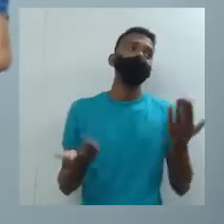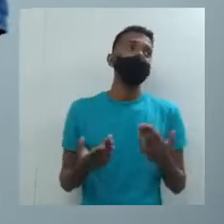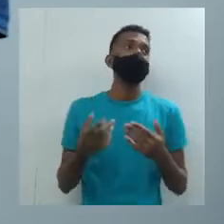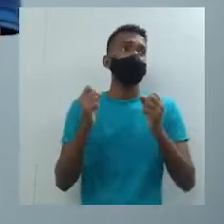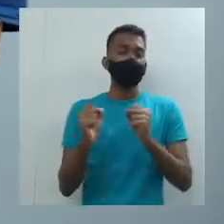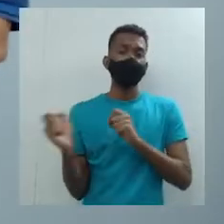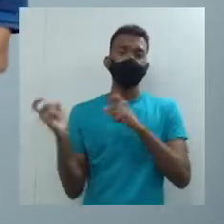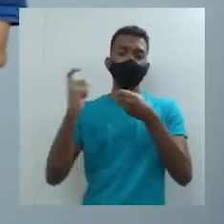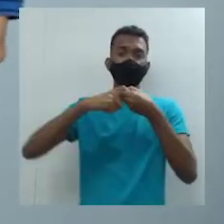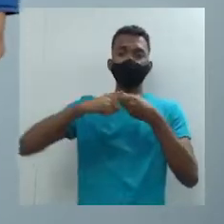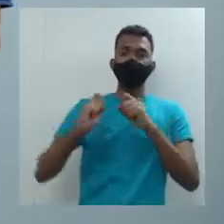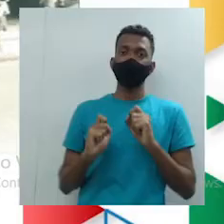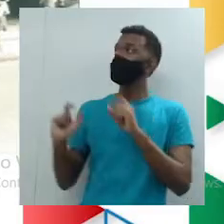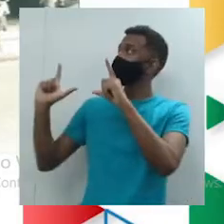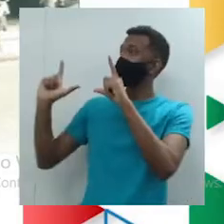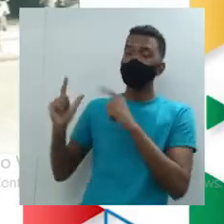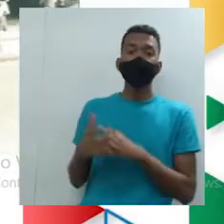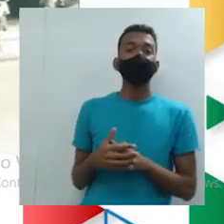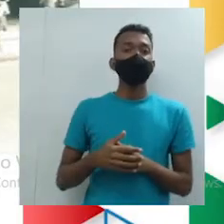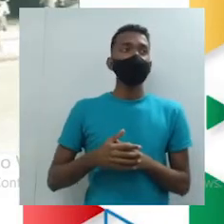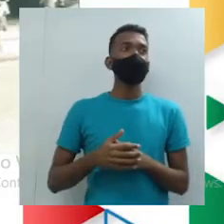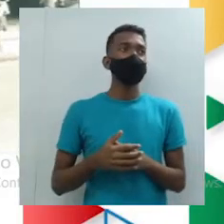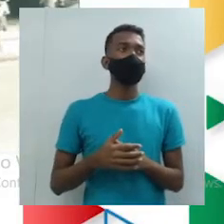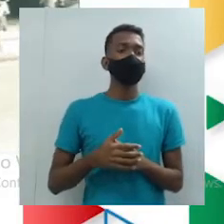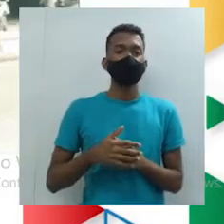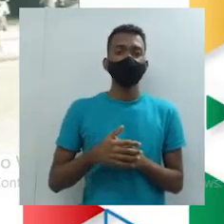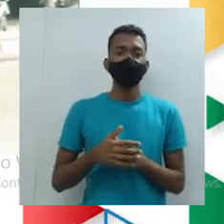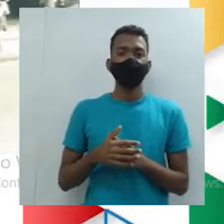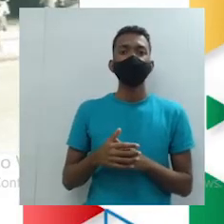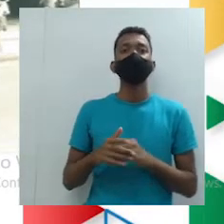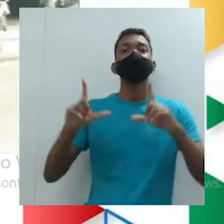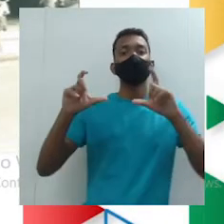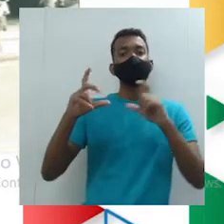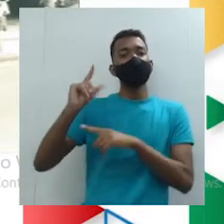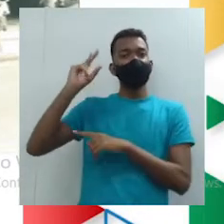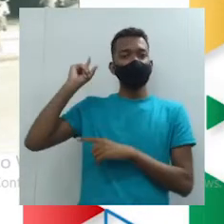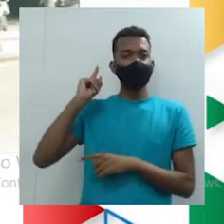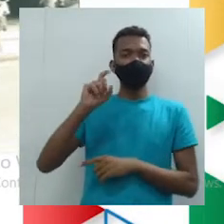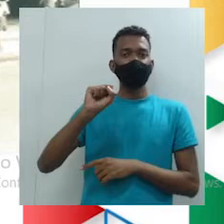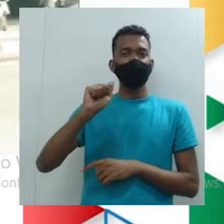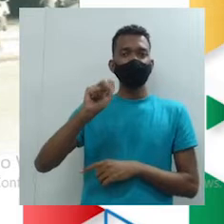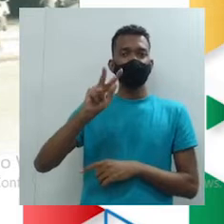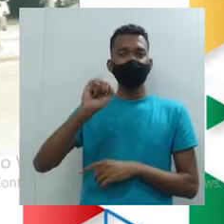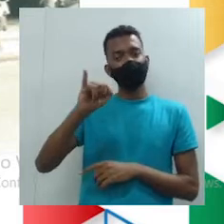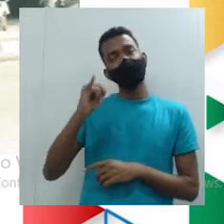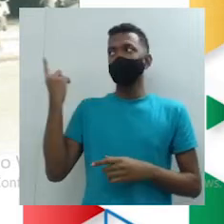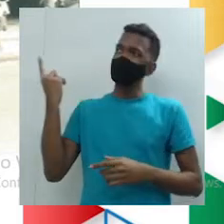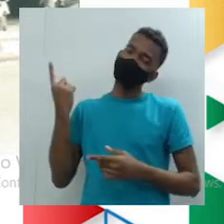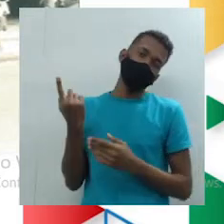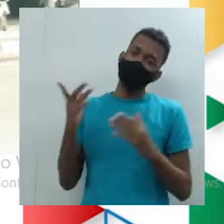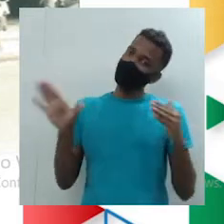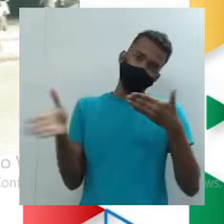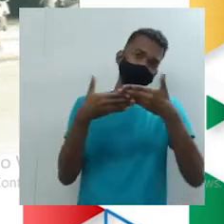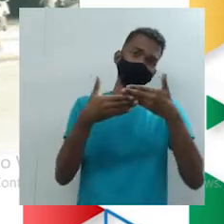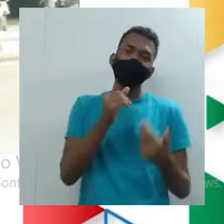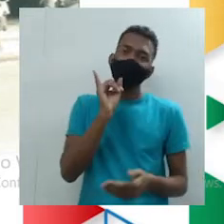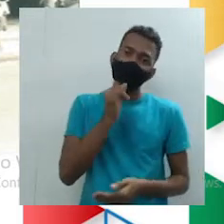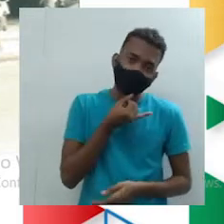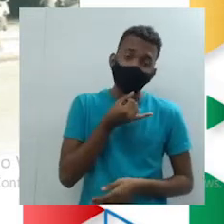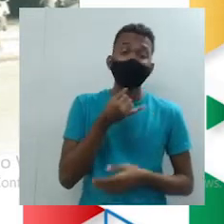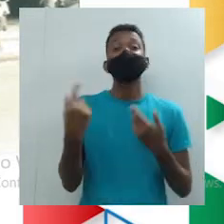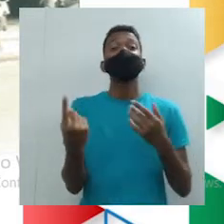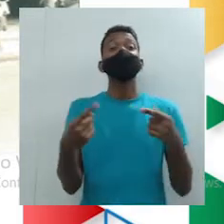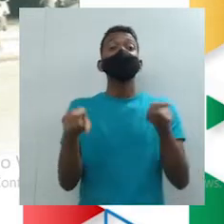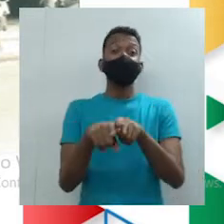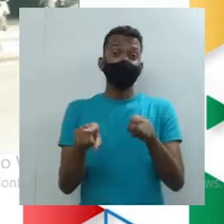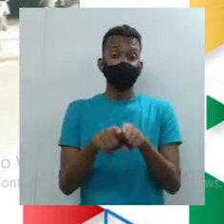voltar a foto? Isso. Essa foto aí, né, uma foto antiga do Bar Savoy, que infelizmente não existe mais. Inclusive, né, como estávamos